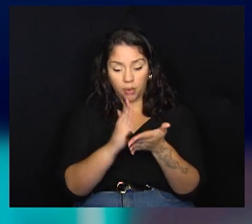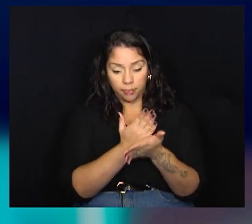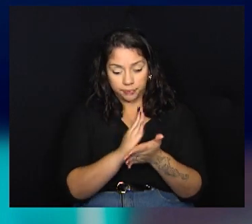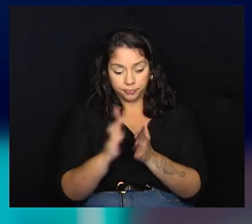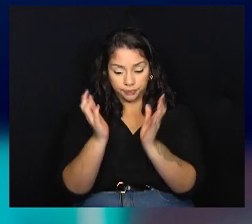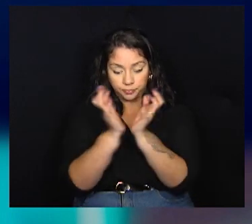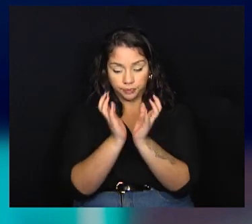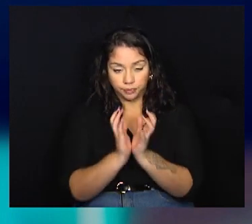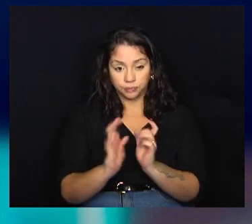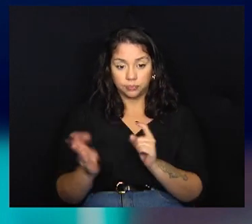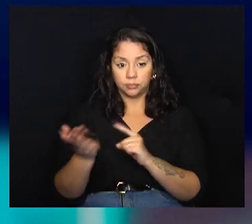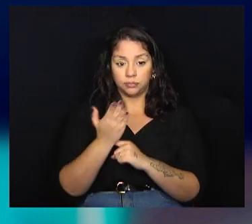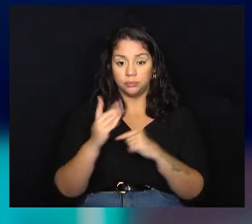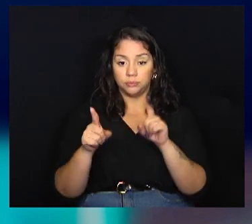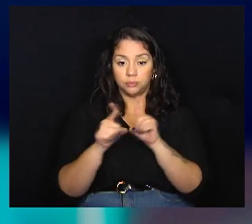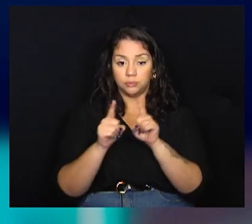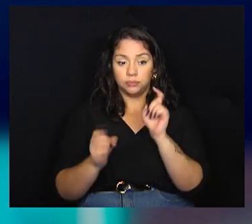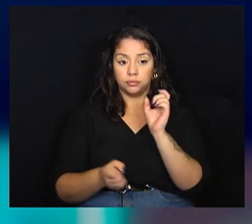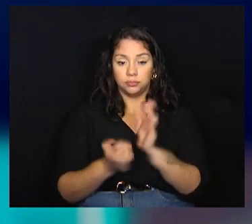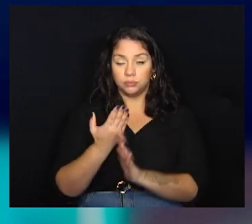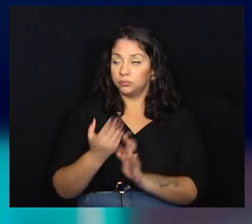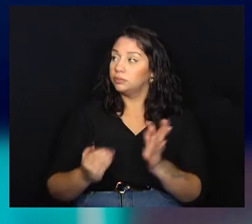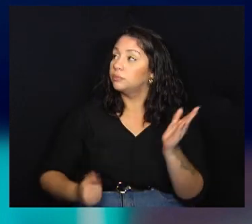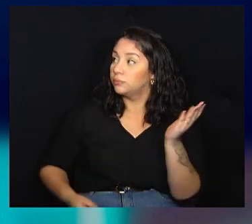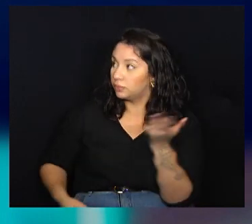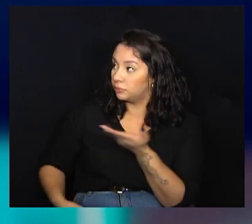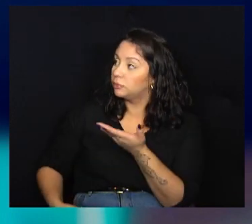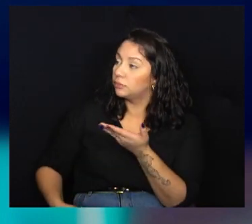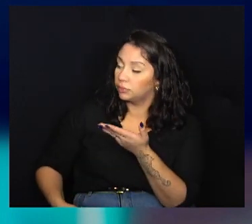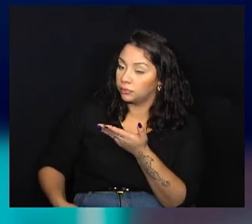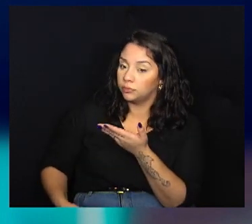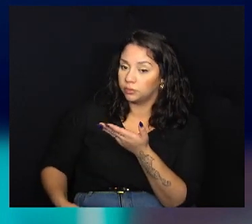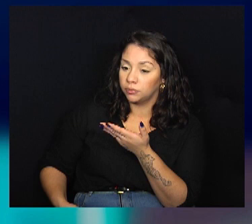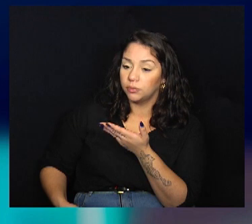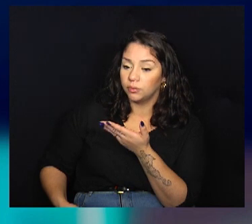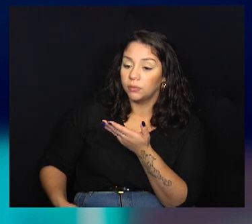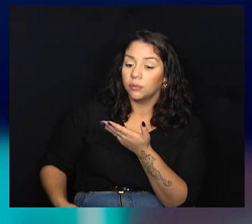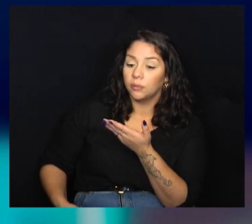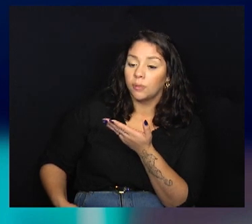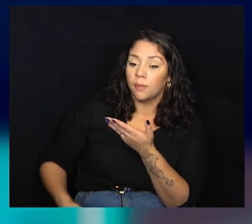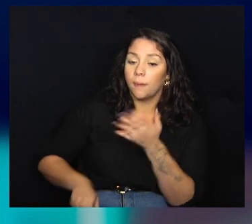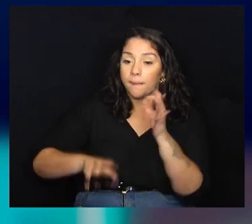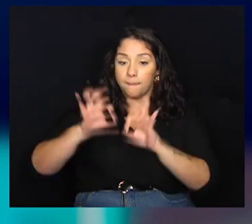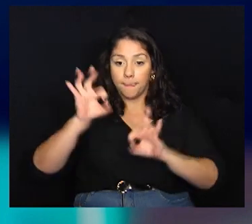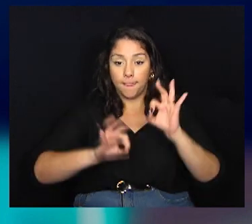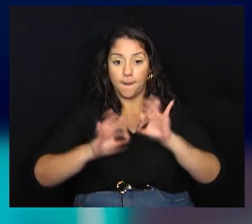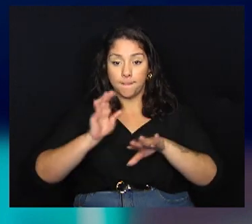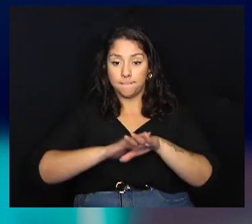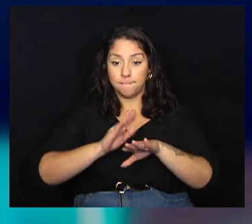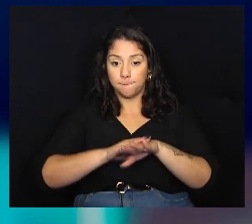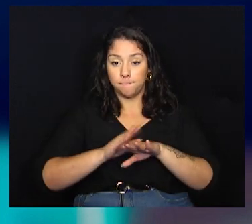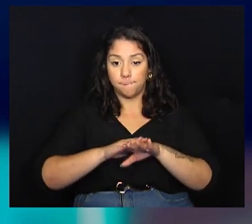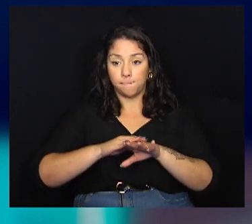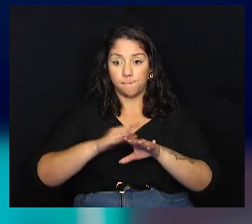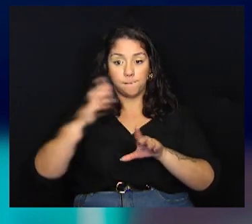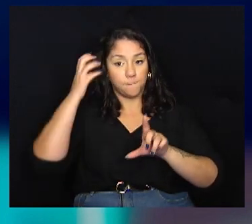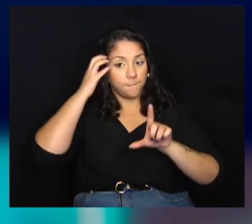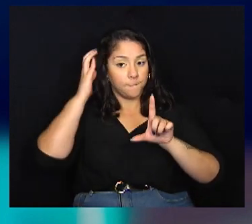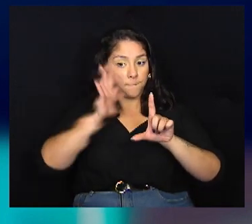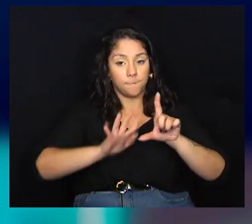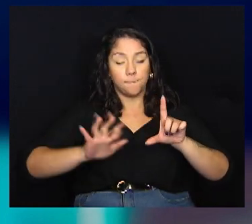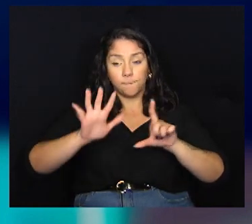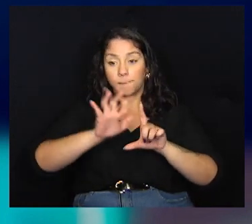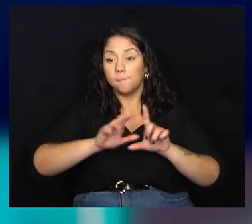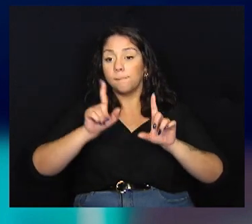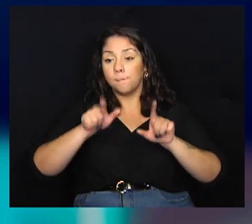auxiliaram também na formulação desse que está em mãos de vocês, que é o Plano de Ação do Setor Audiovisual para a Lei Paulo Gustavo, que é esse